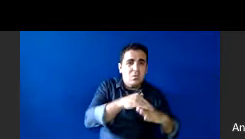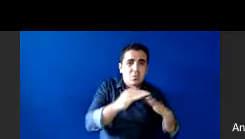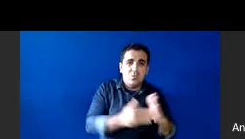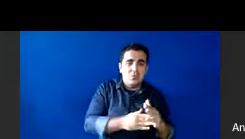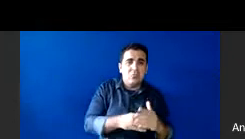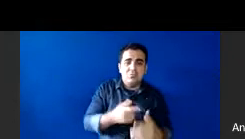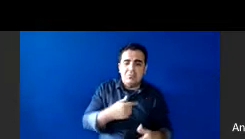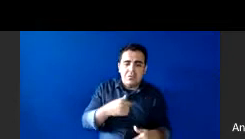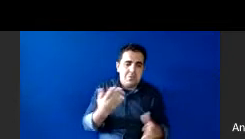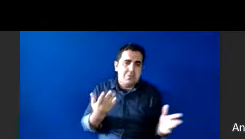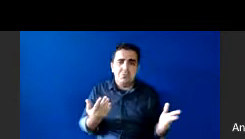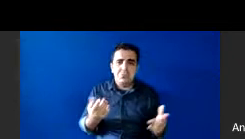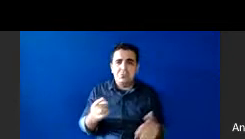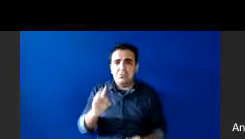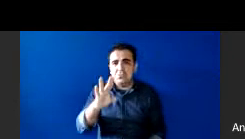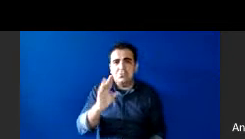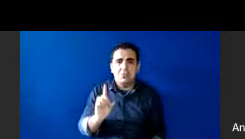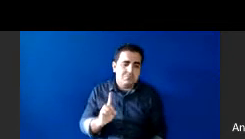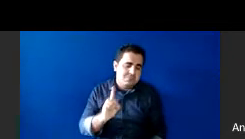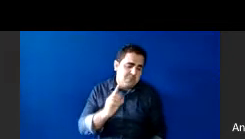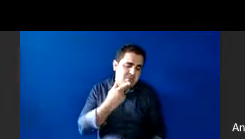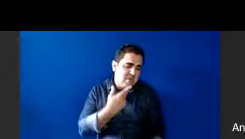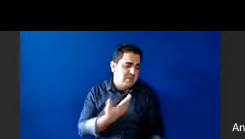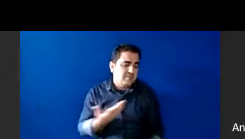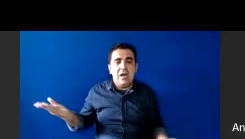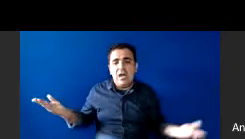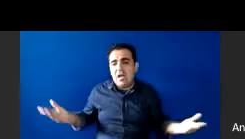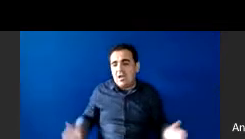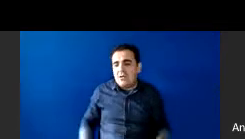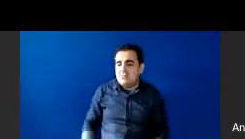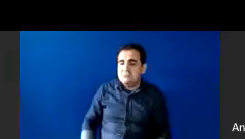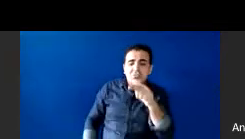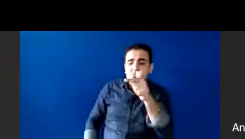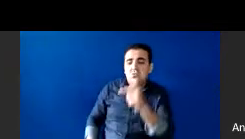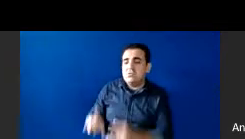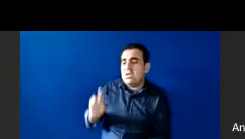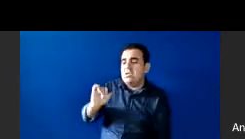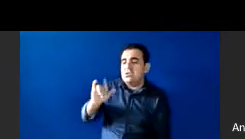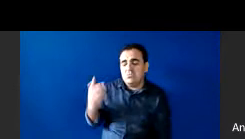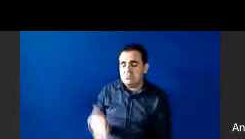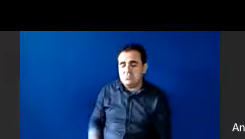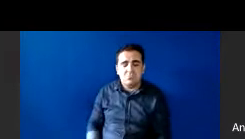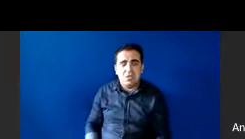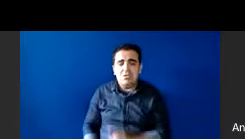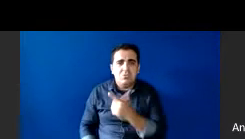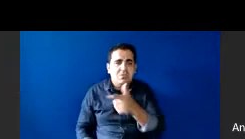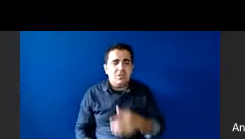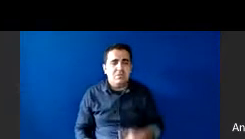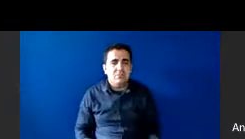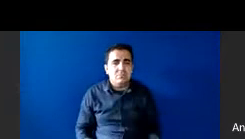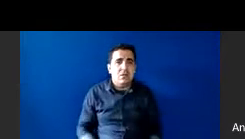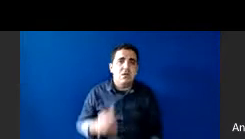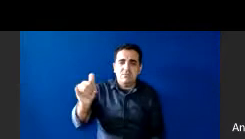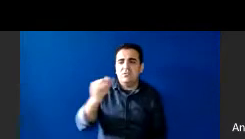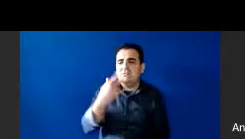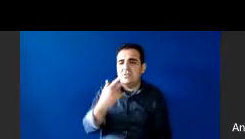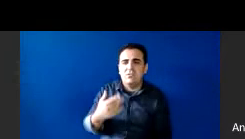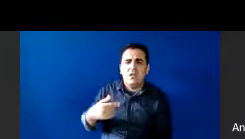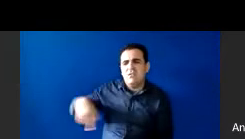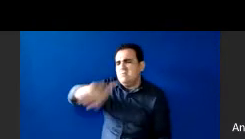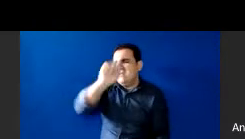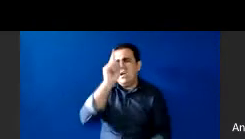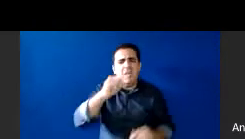eu simplesmente vou me acomodar e falar: aqui não tem o DIU. Muitas vezes eu falo para a mulher: não, você vai